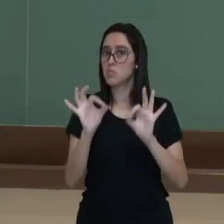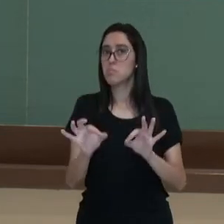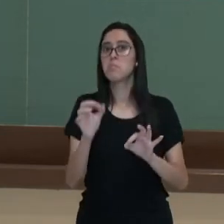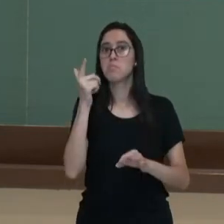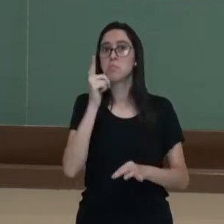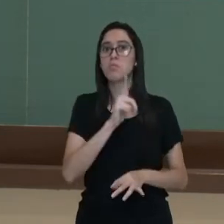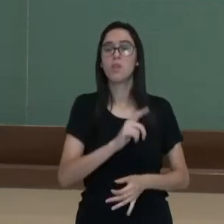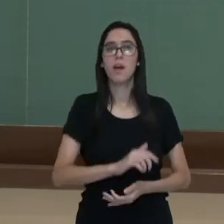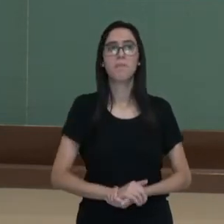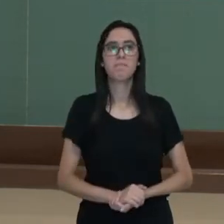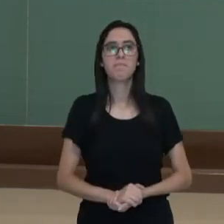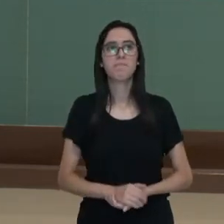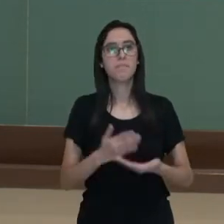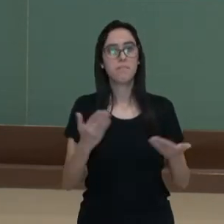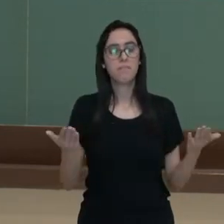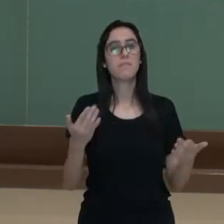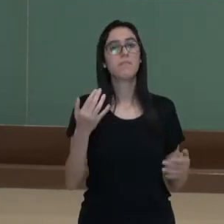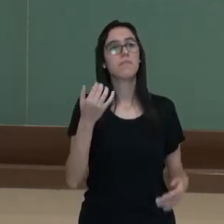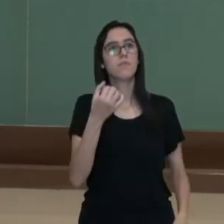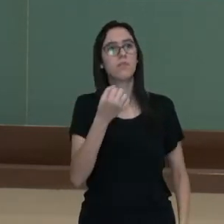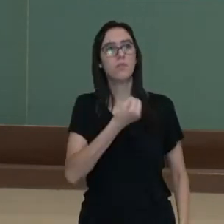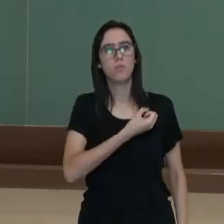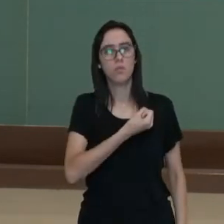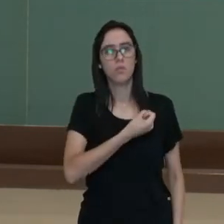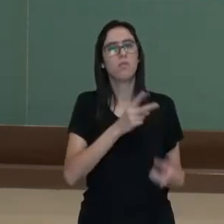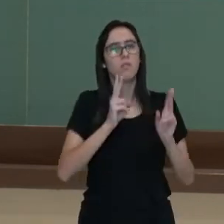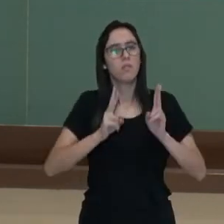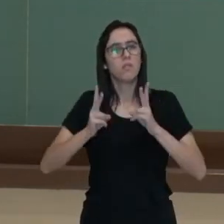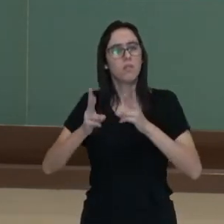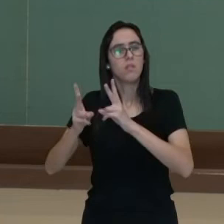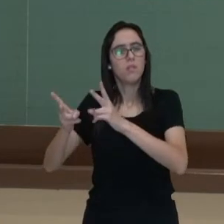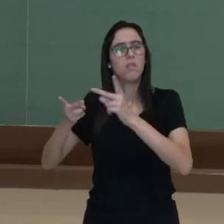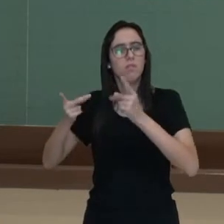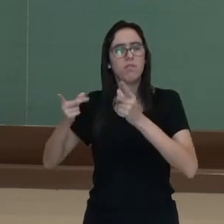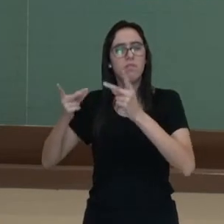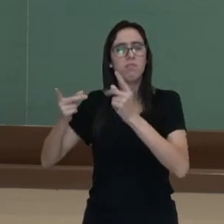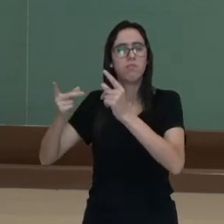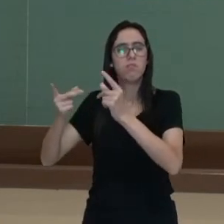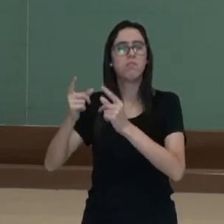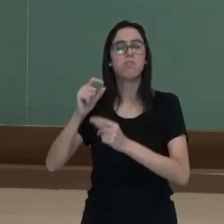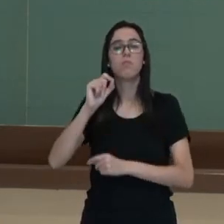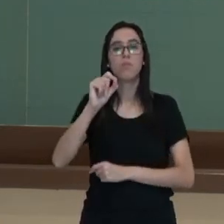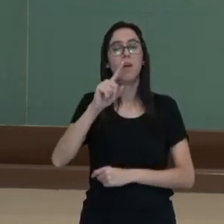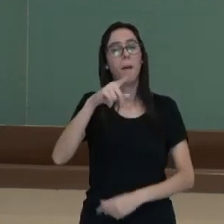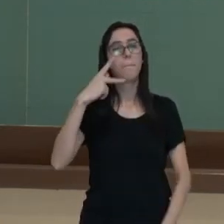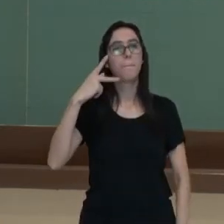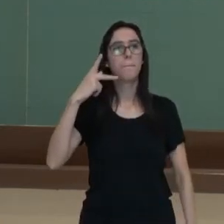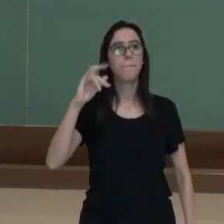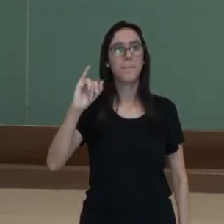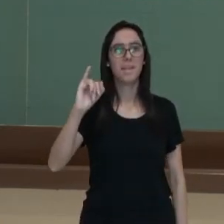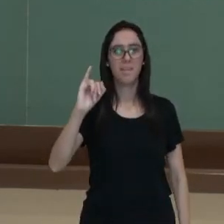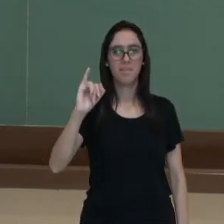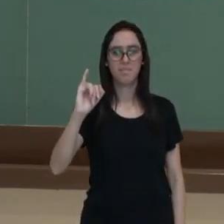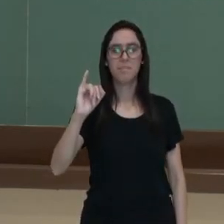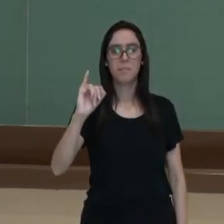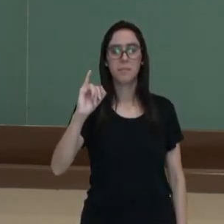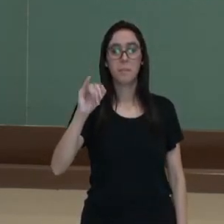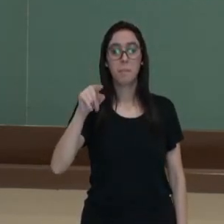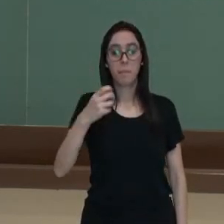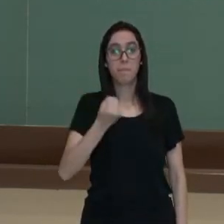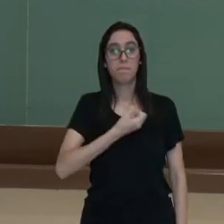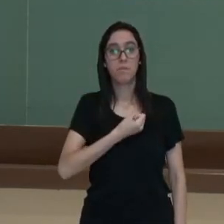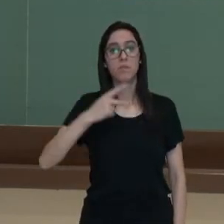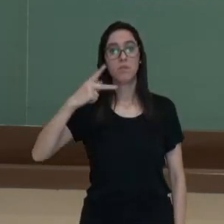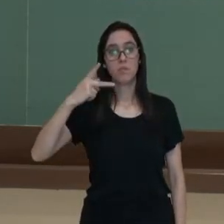bom? Então, esse valor constante que sempre dá, ele representa o número π. Então, o número π aparecerá